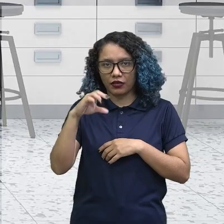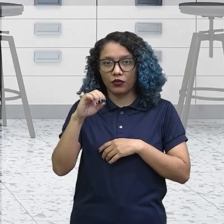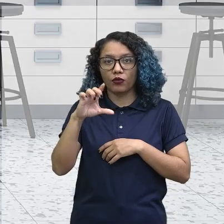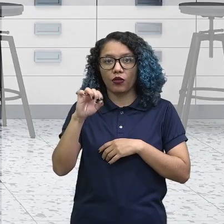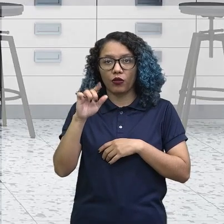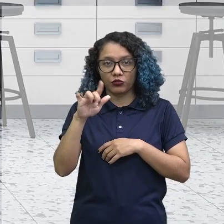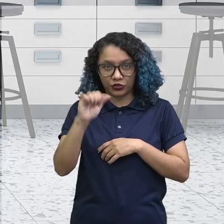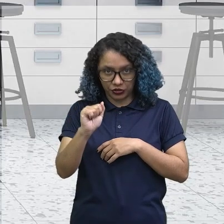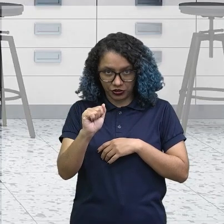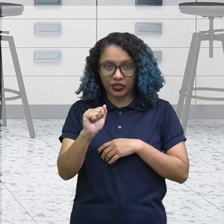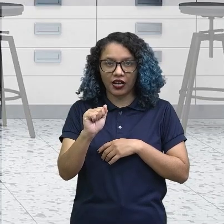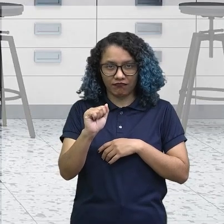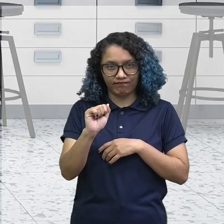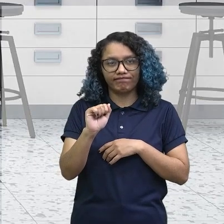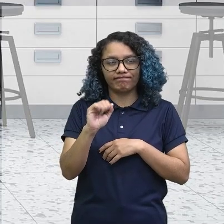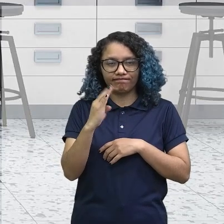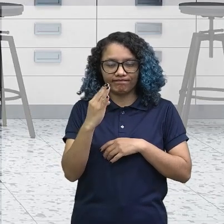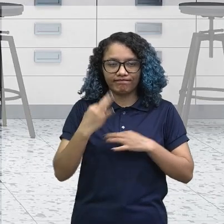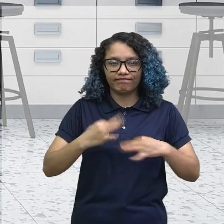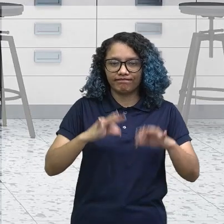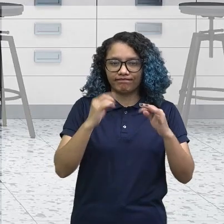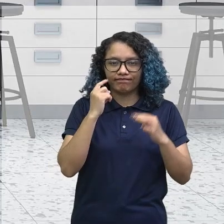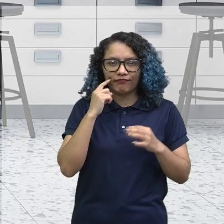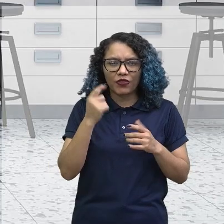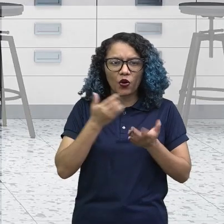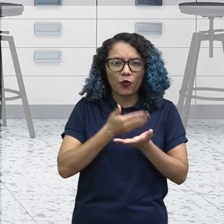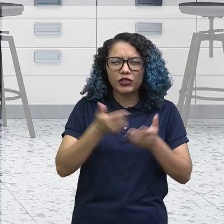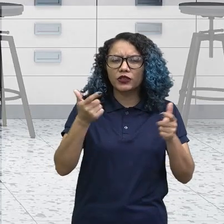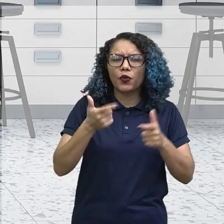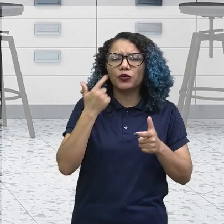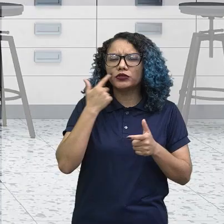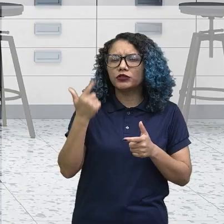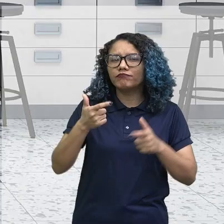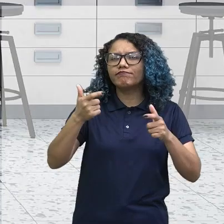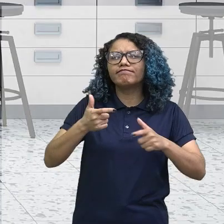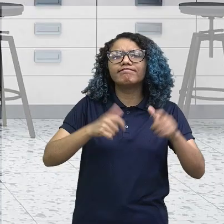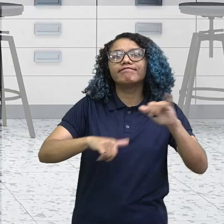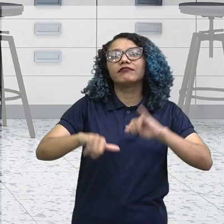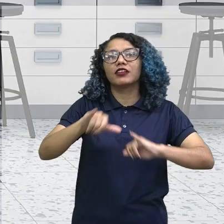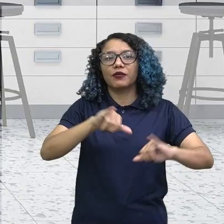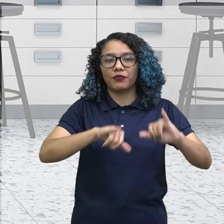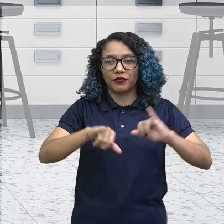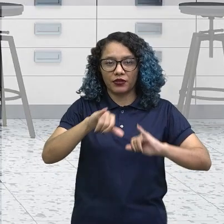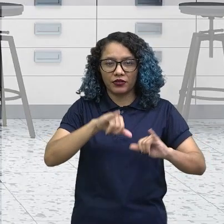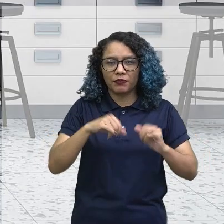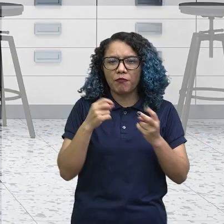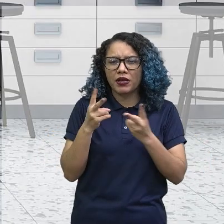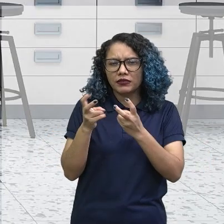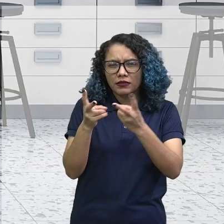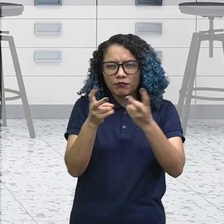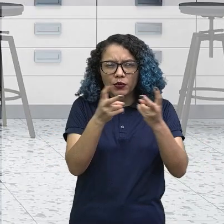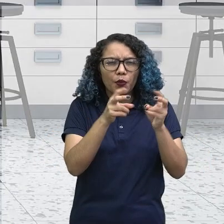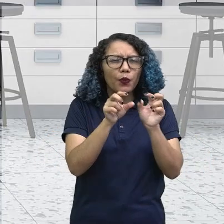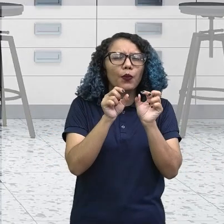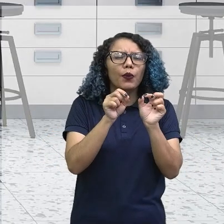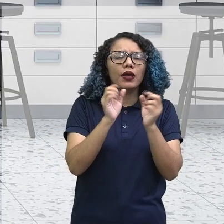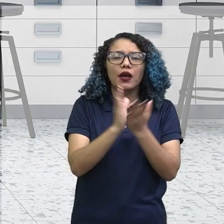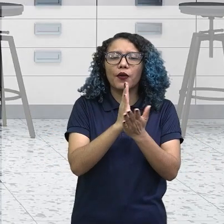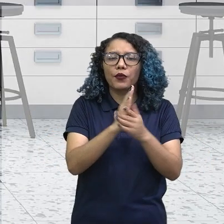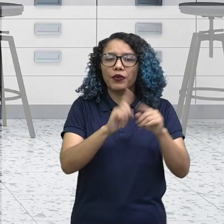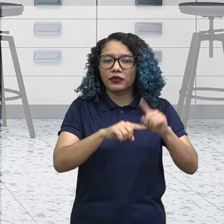vai iniciar aqui nesse espaço, nesse laboratório, onde a gente consegue observar equipamentos aqui, ó,